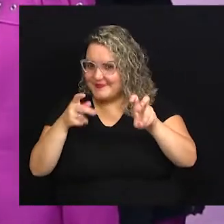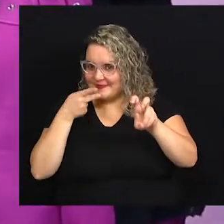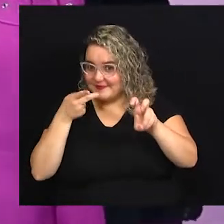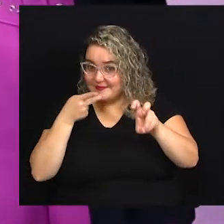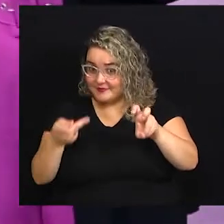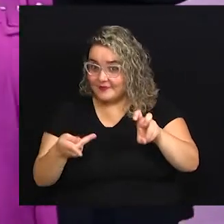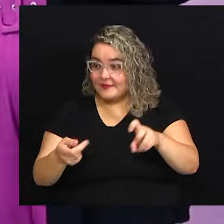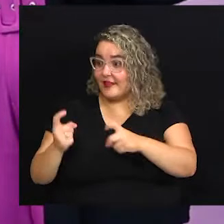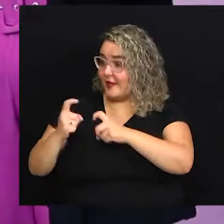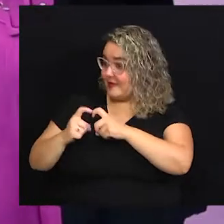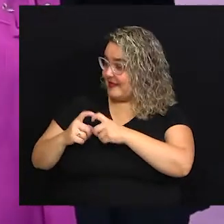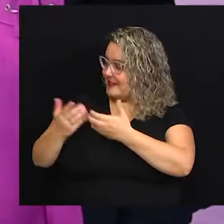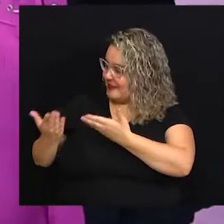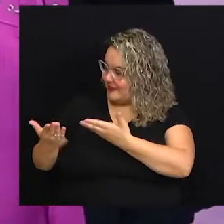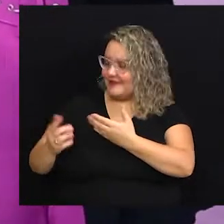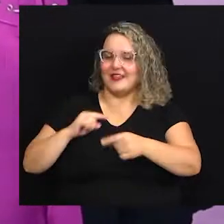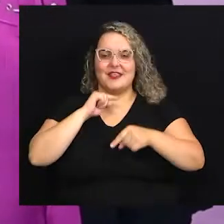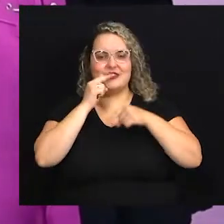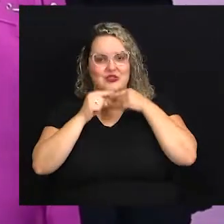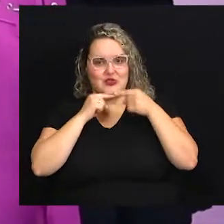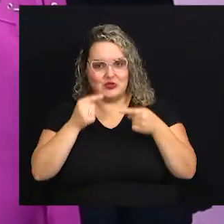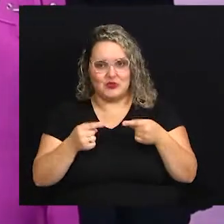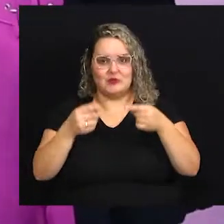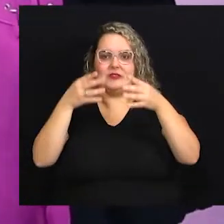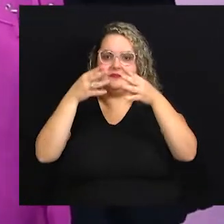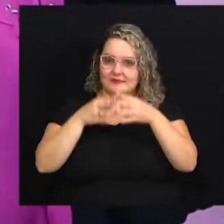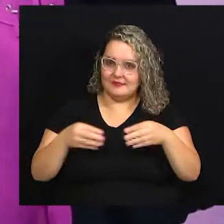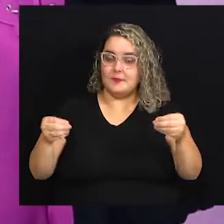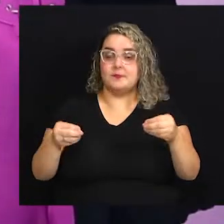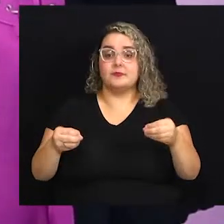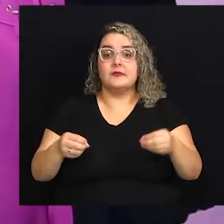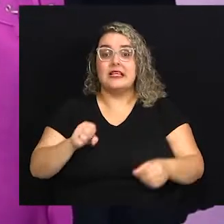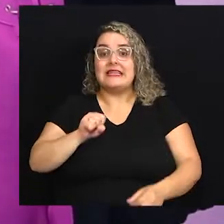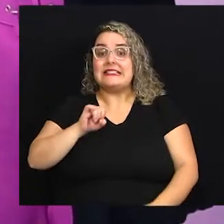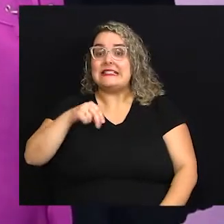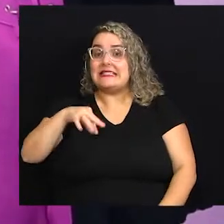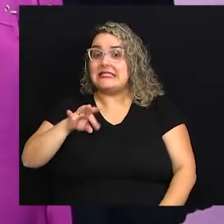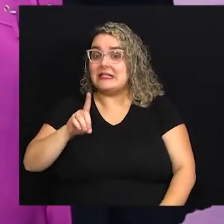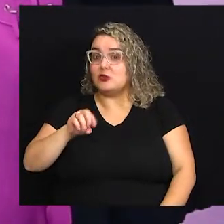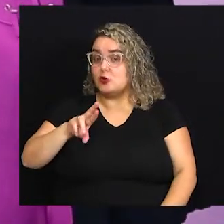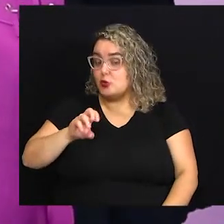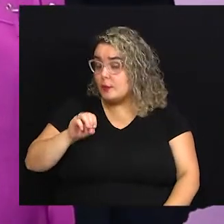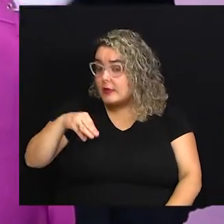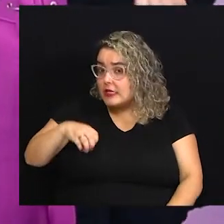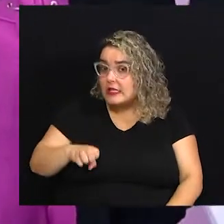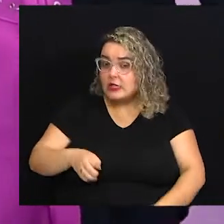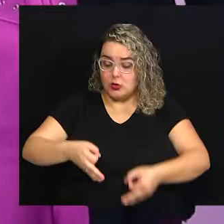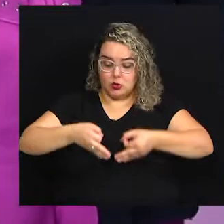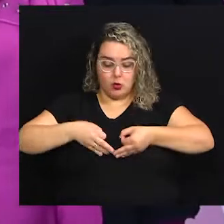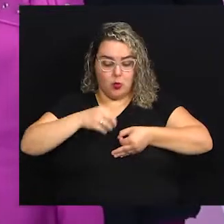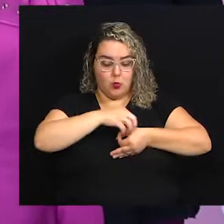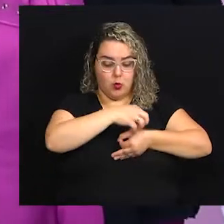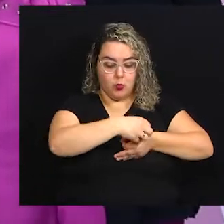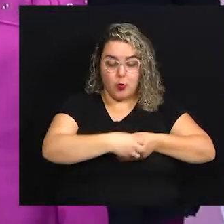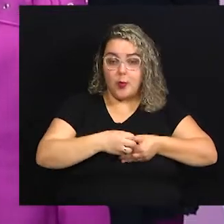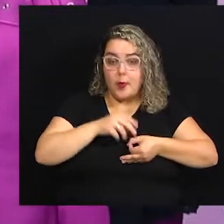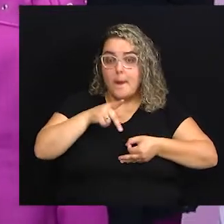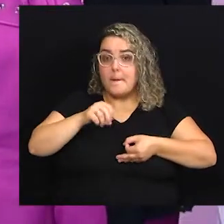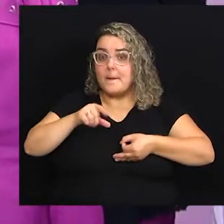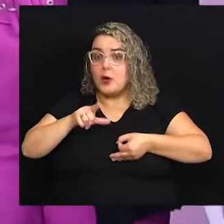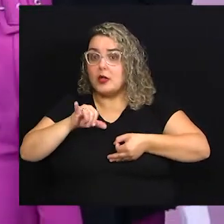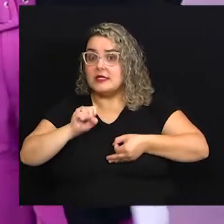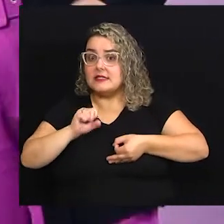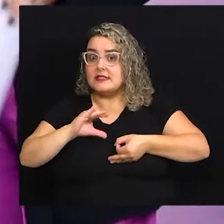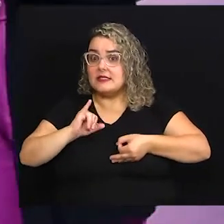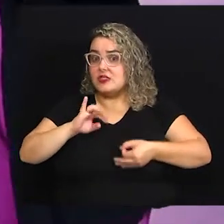falar sobre o tema, porque olha, a médica que vai tirar todas as dúvidas sobre síndrome dos ovários policísticos e sobre essa síndrome